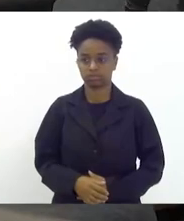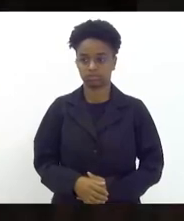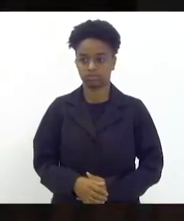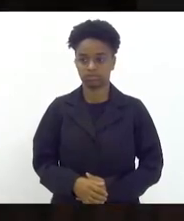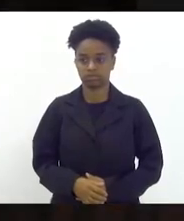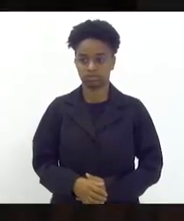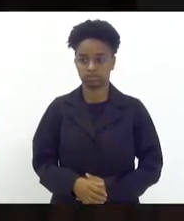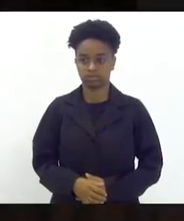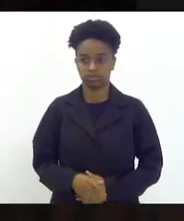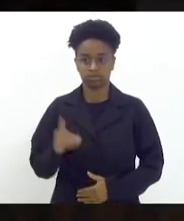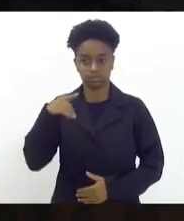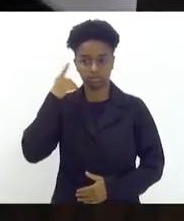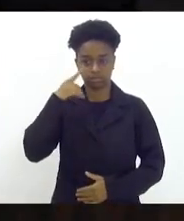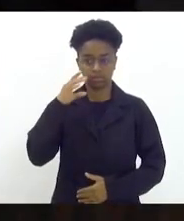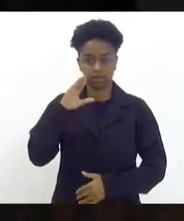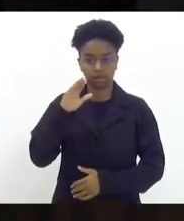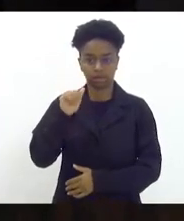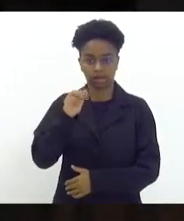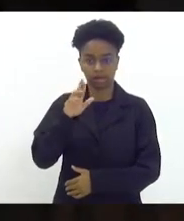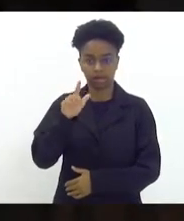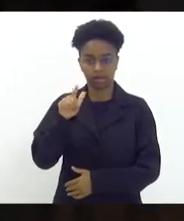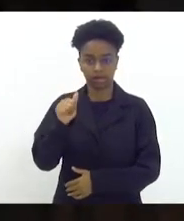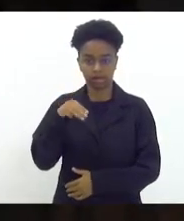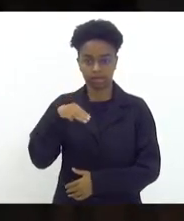deputada Carla Machado